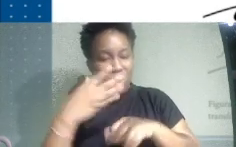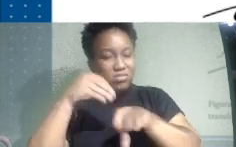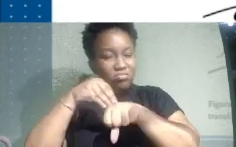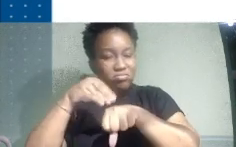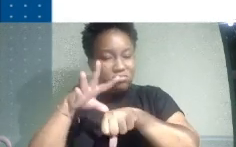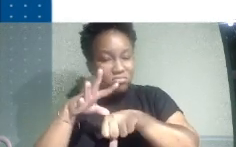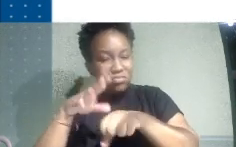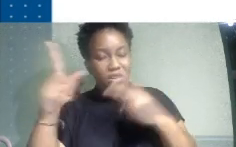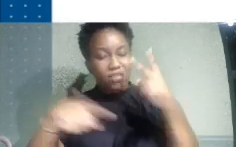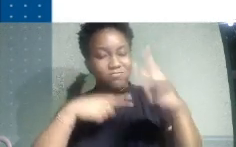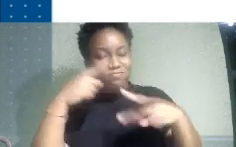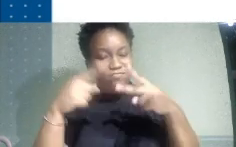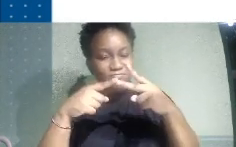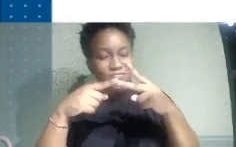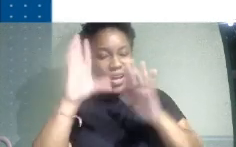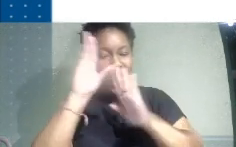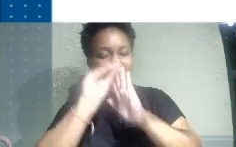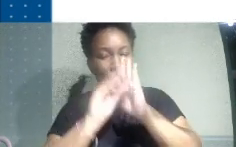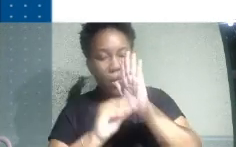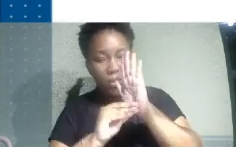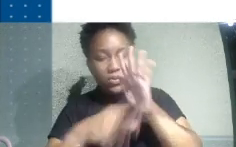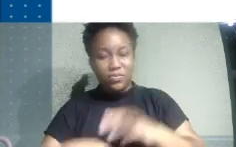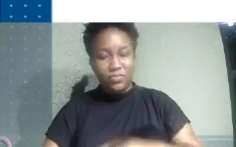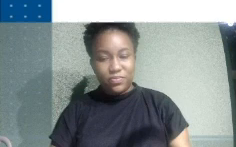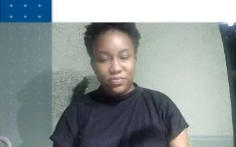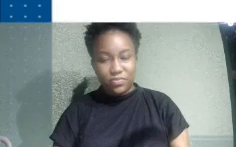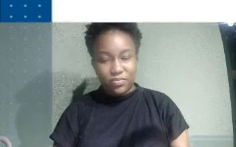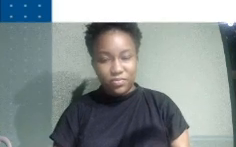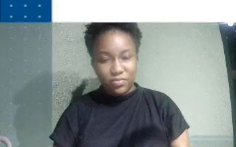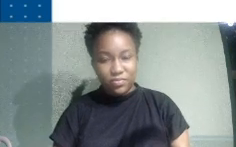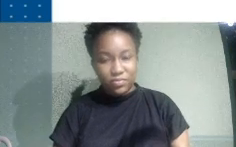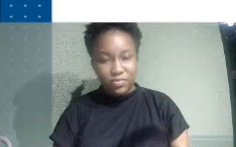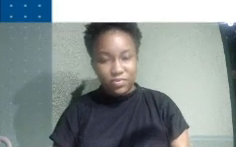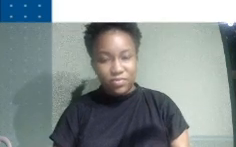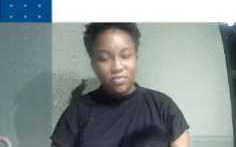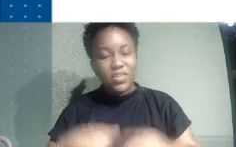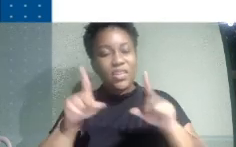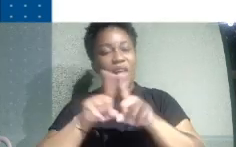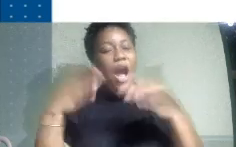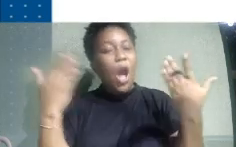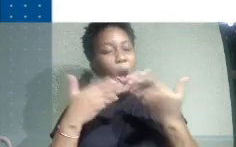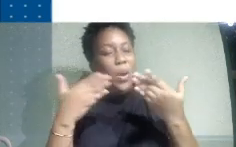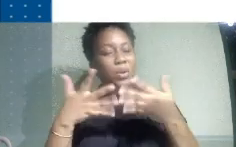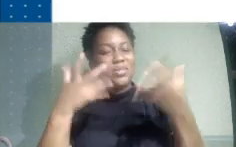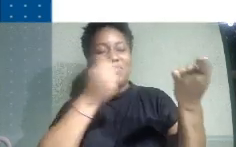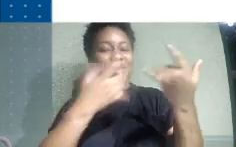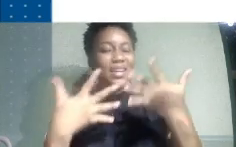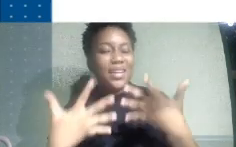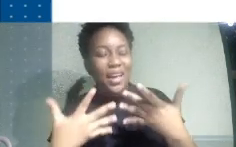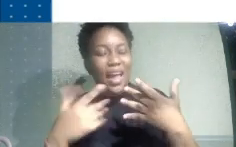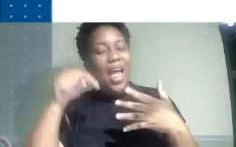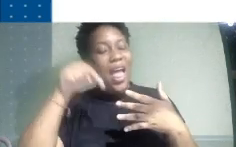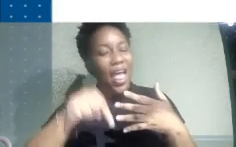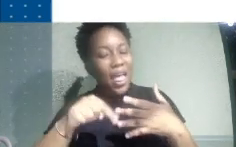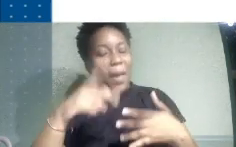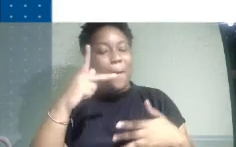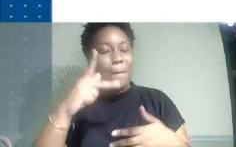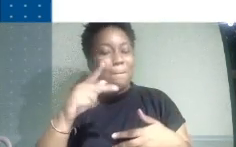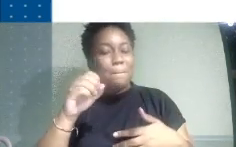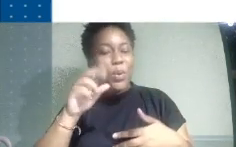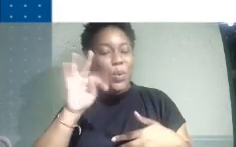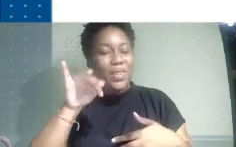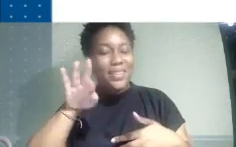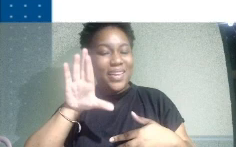que é o próximo tópico? Pessoal, falaremos agora a respeito de potência elétrica. Este é um assunto